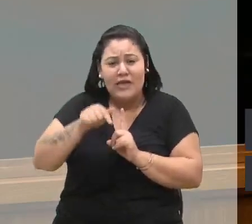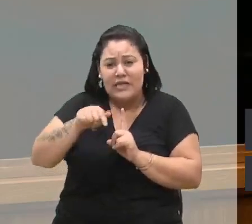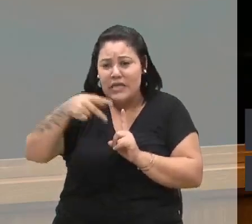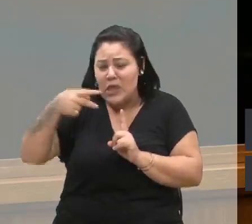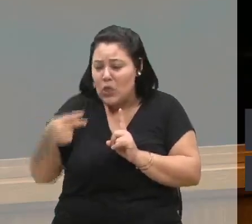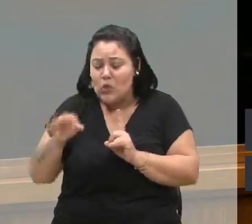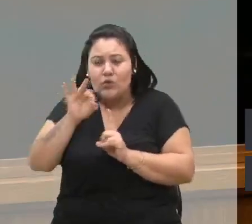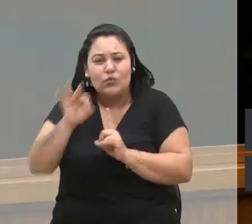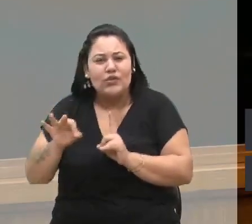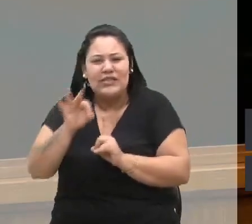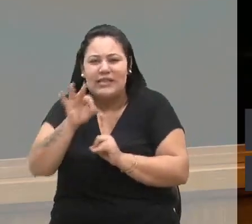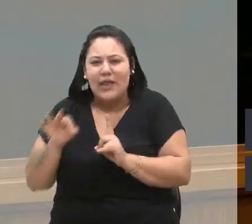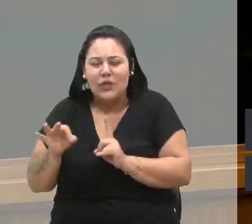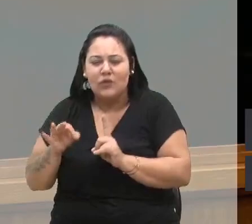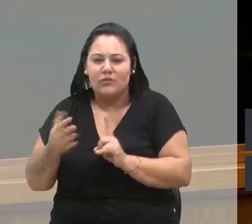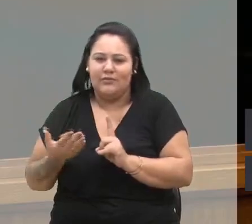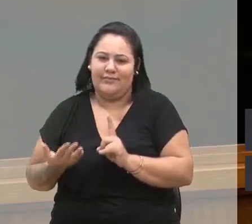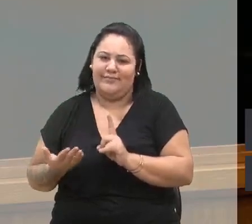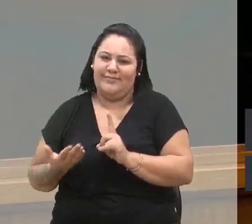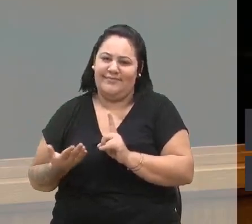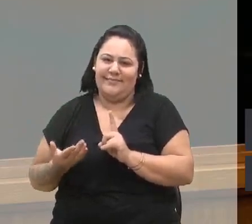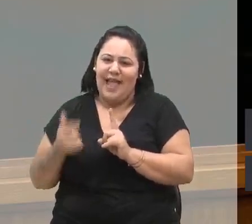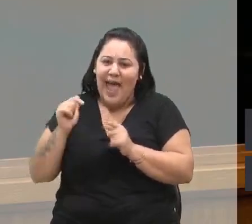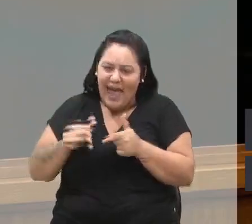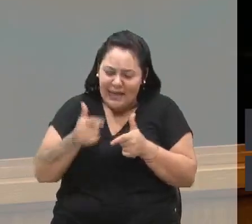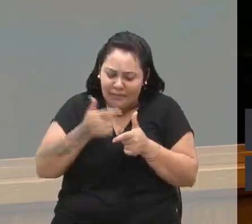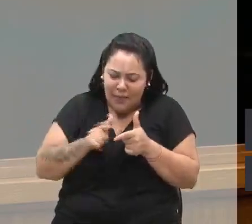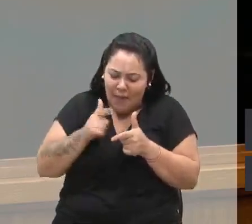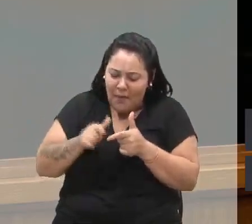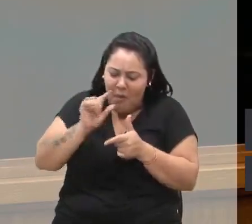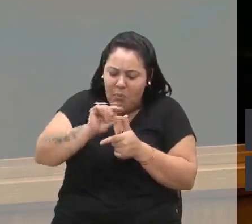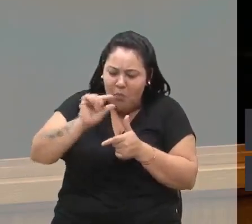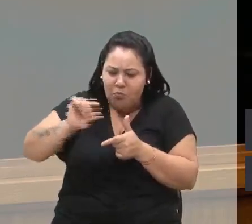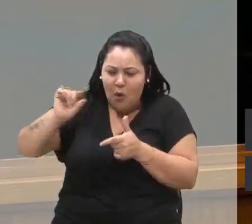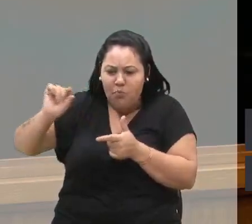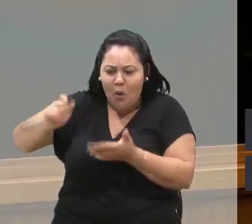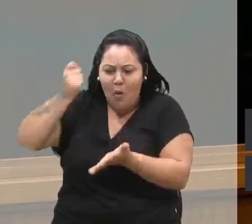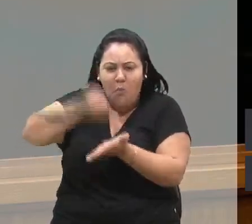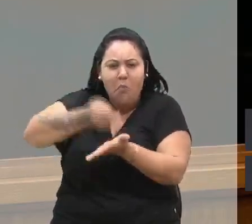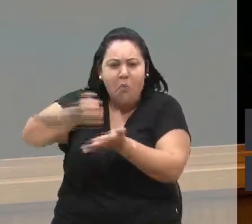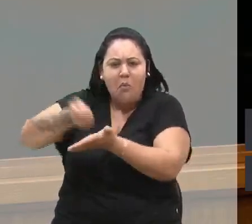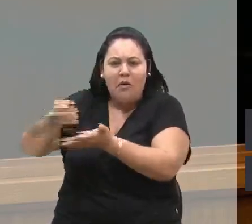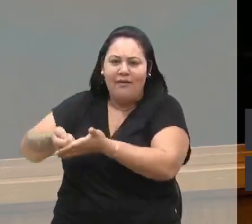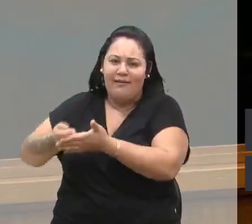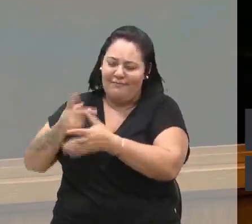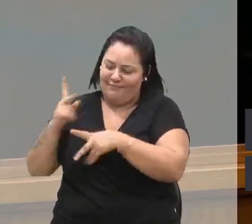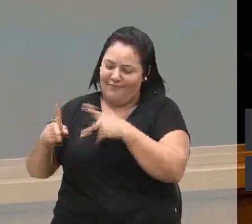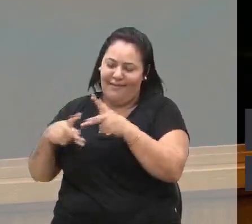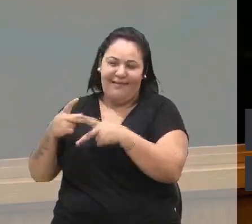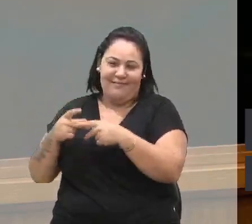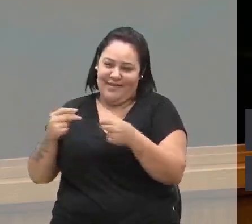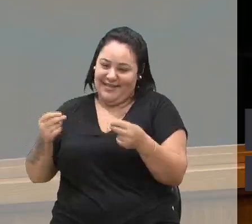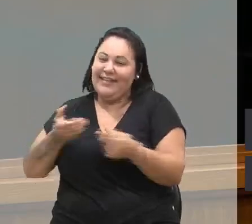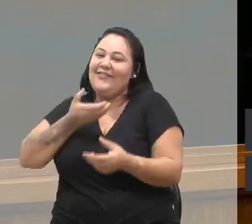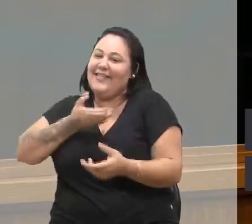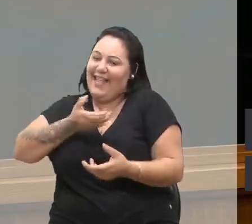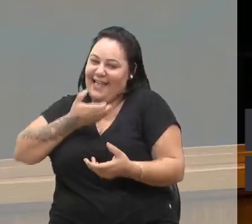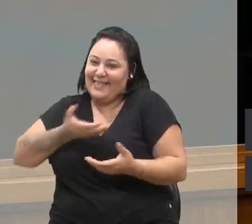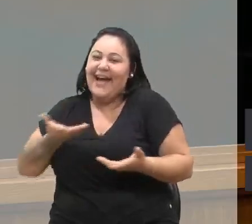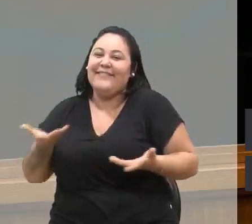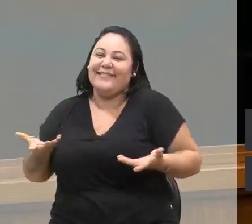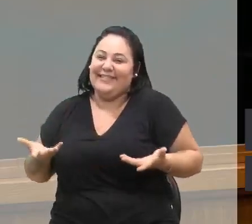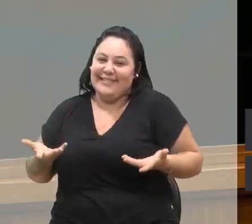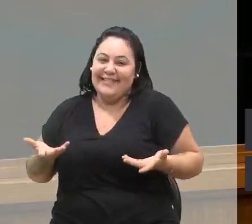0,72%, este refis para esse presente de Natal por décadas